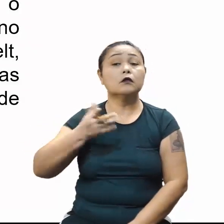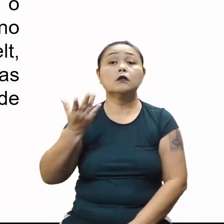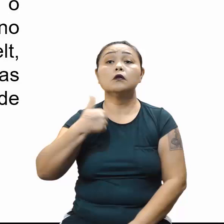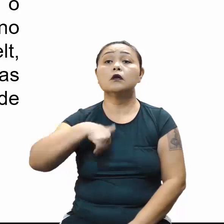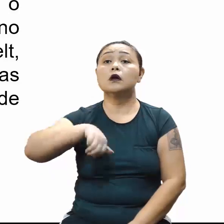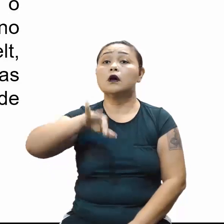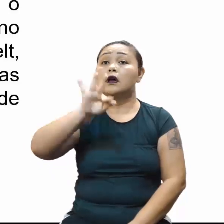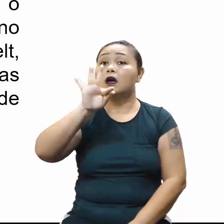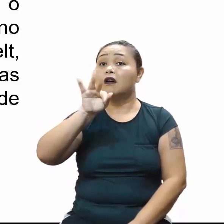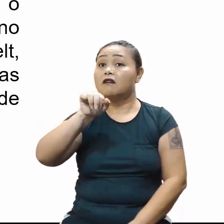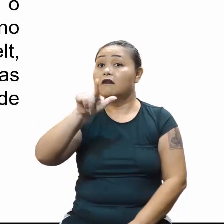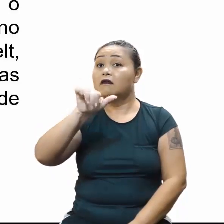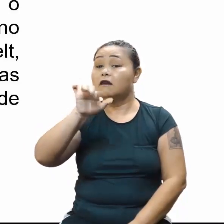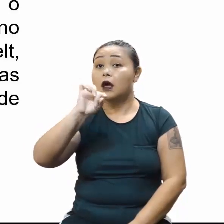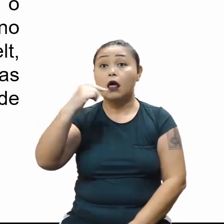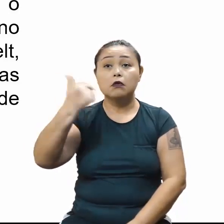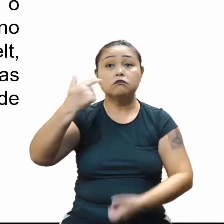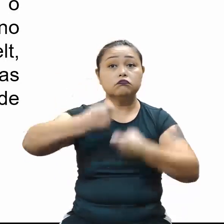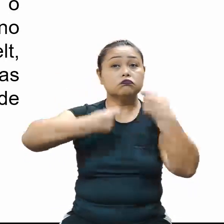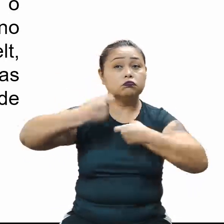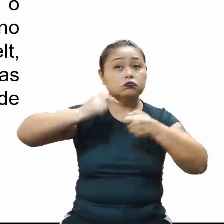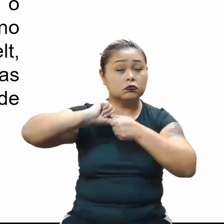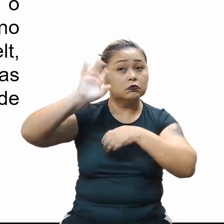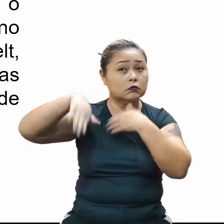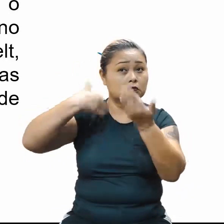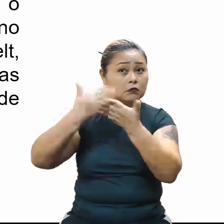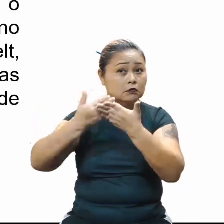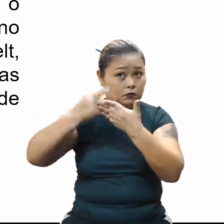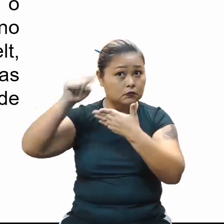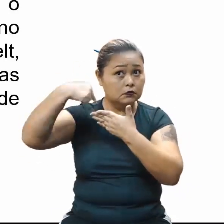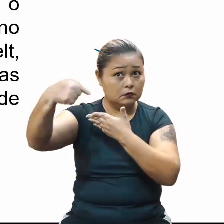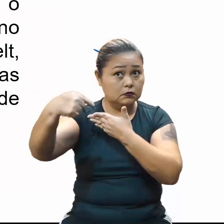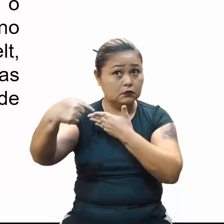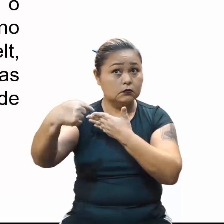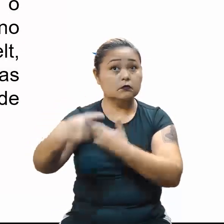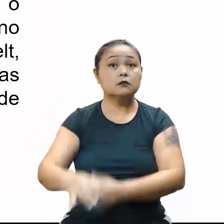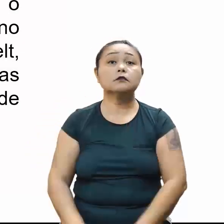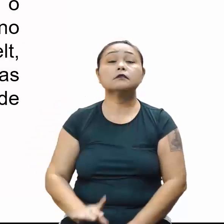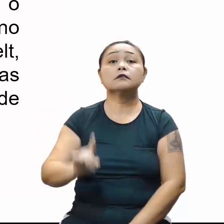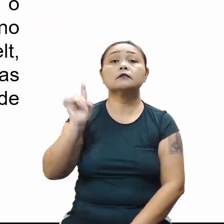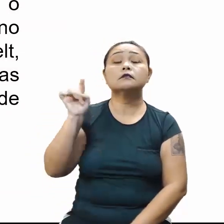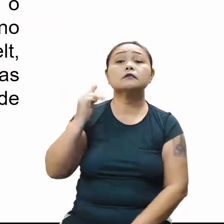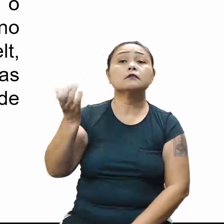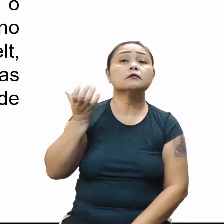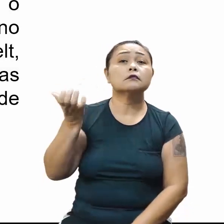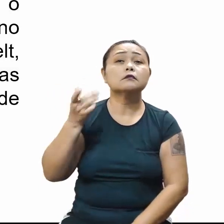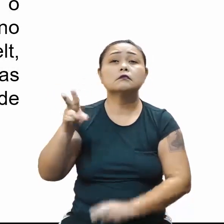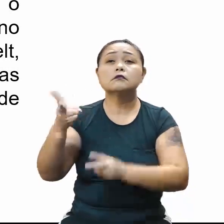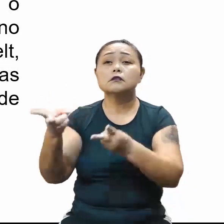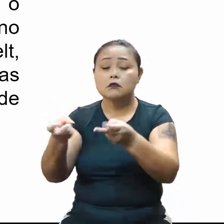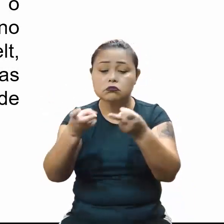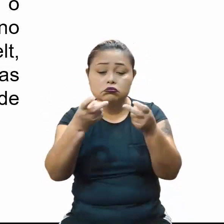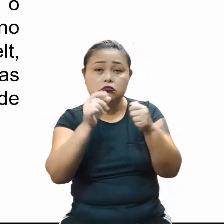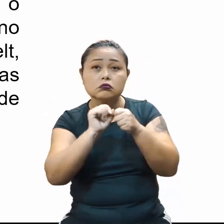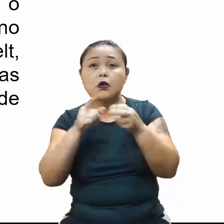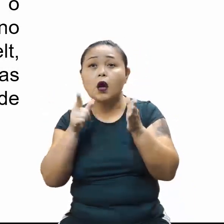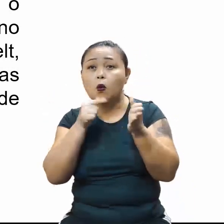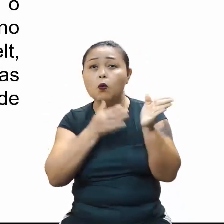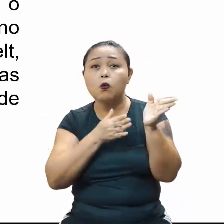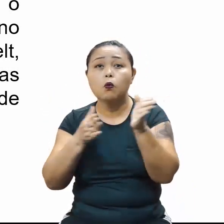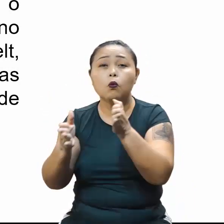Delano Roosevelt é aquele da Segunda Guerra Mundial que nós vamos estudar lá para frente. Eles queriam explorar o Rio das